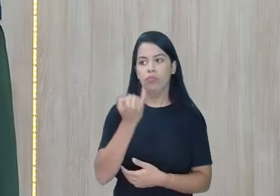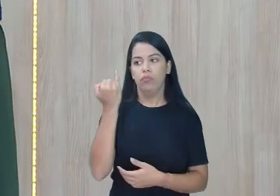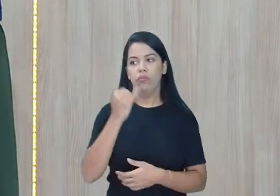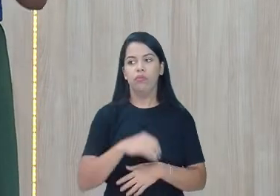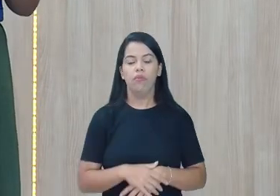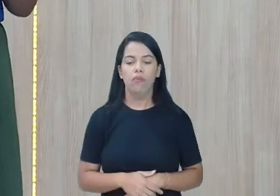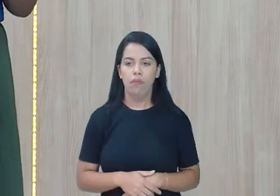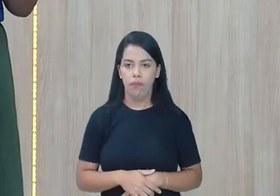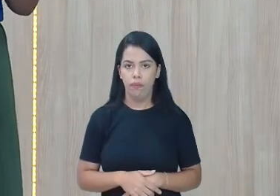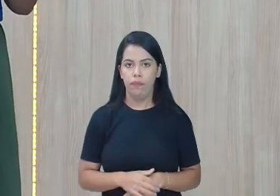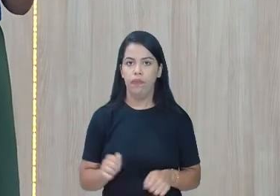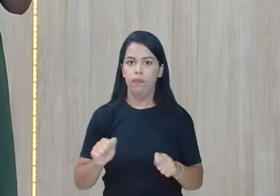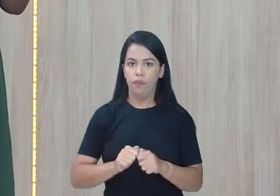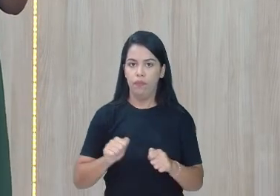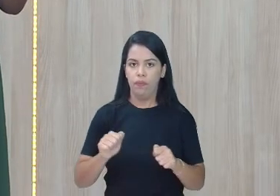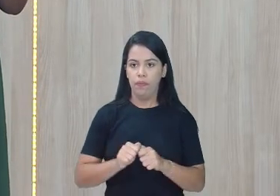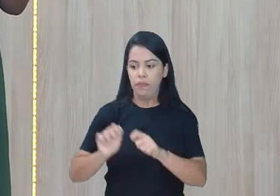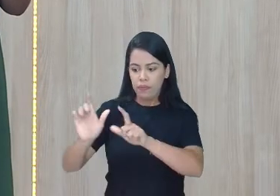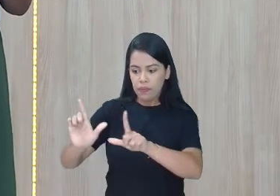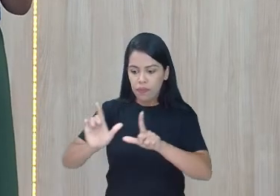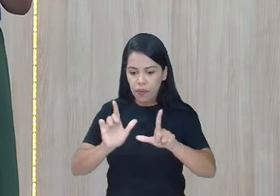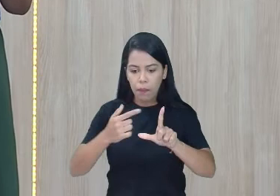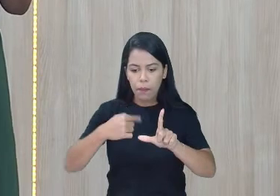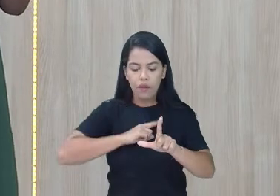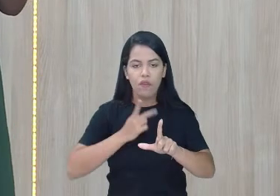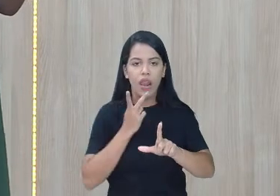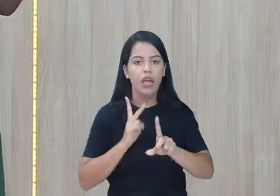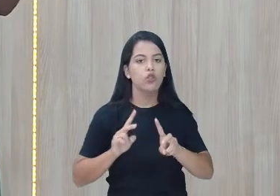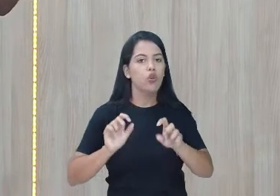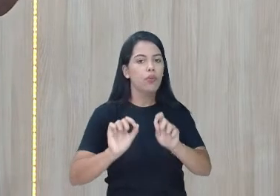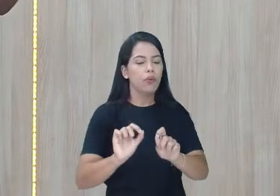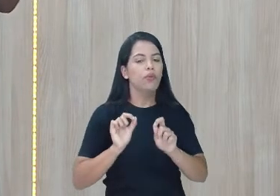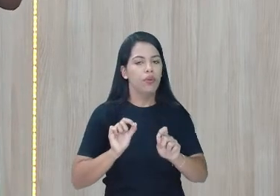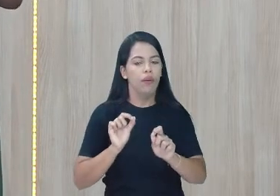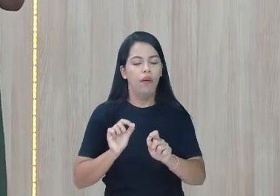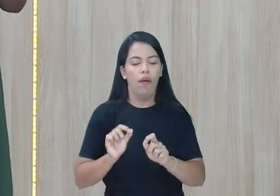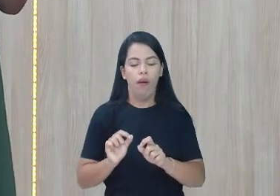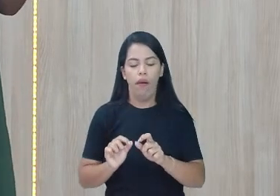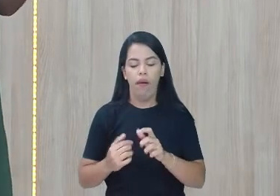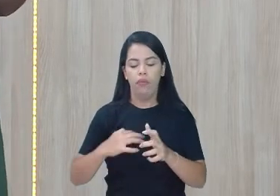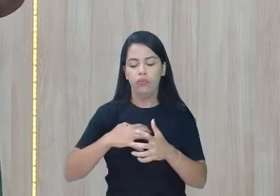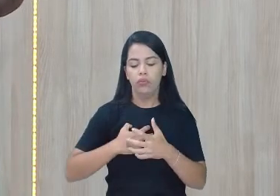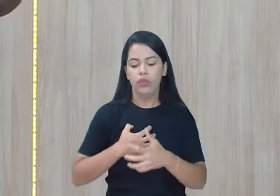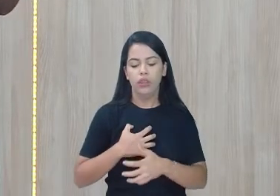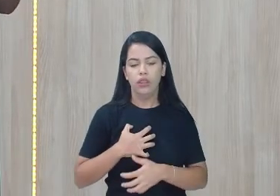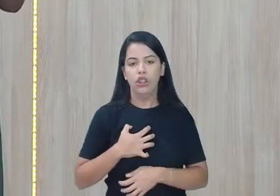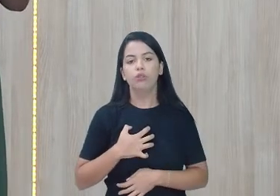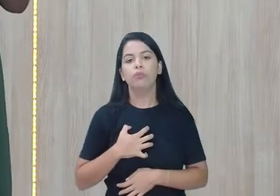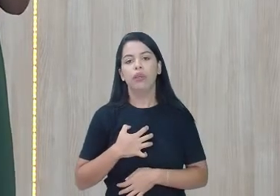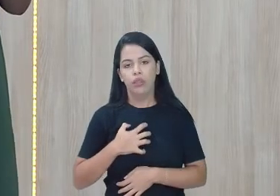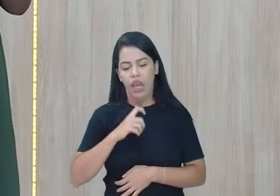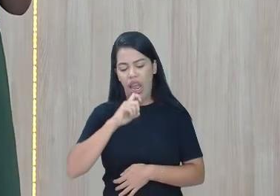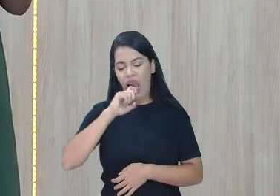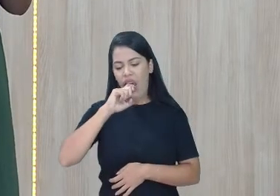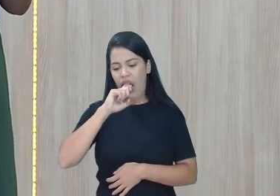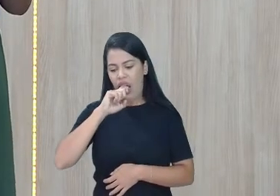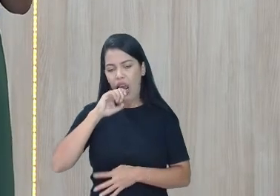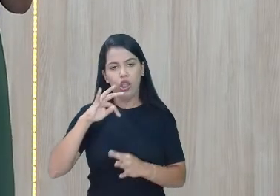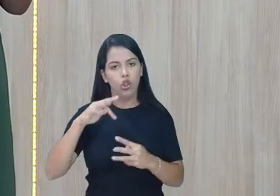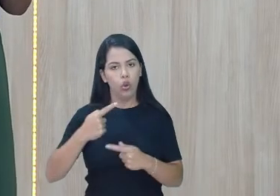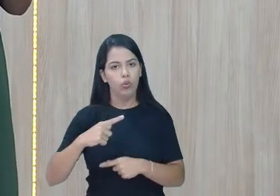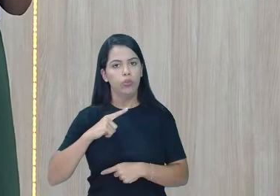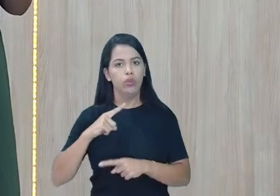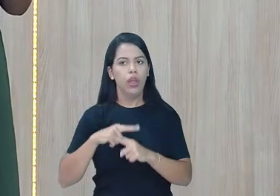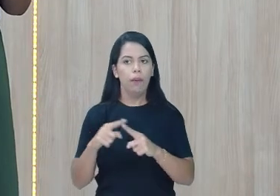para falar como o sentimento da inveja é generalista, ou seja, ele acomete todo mundo, mas eu estou falando isso